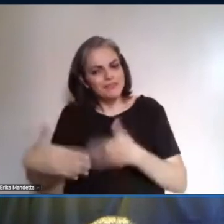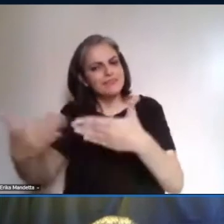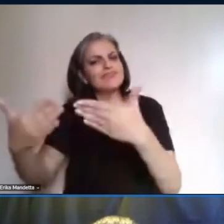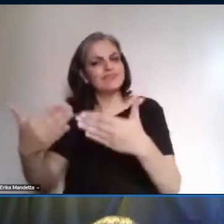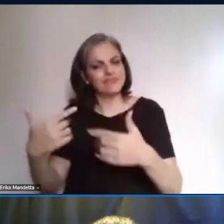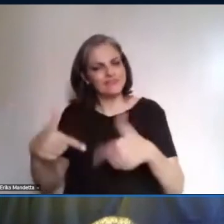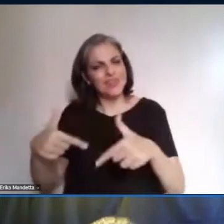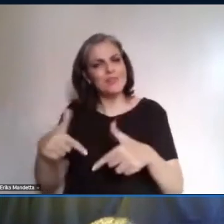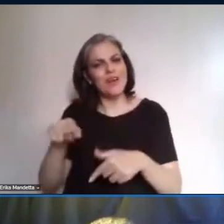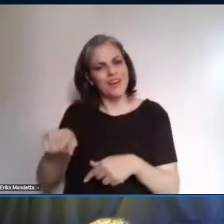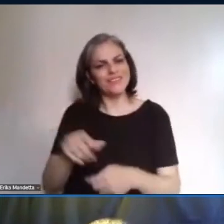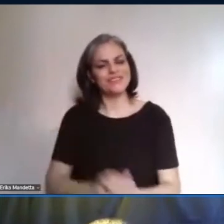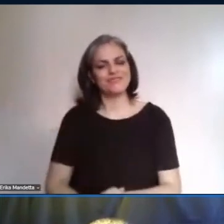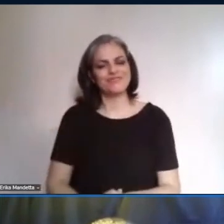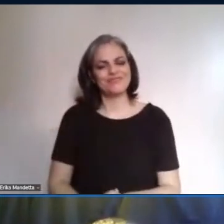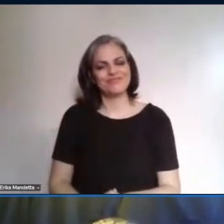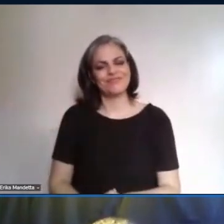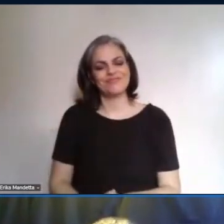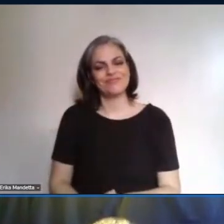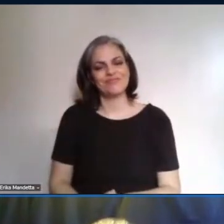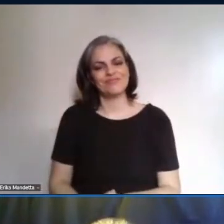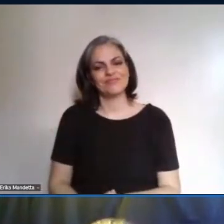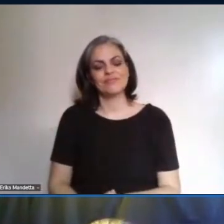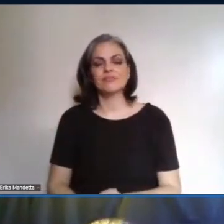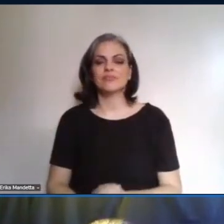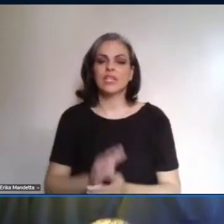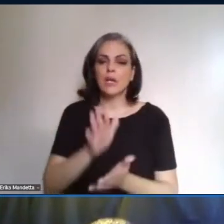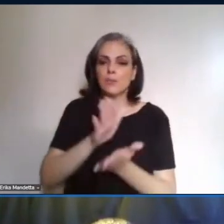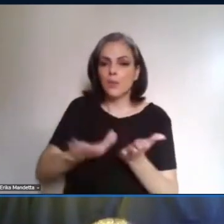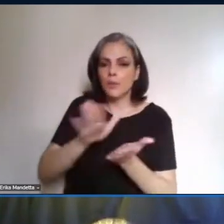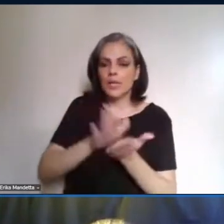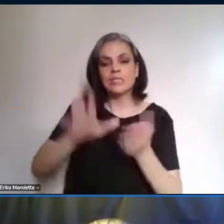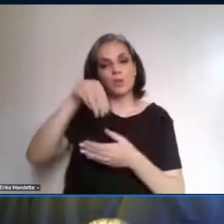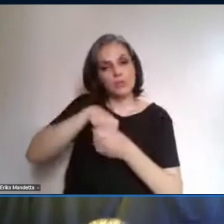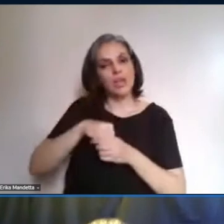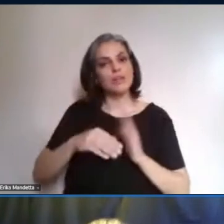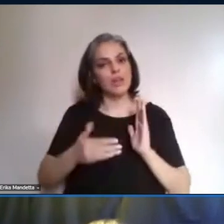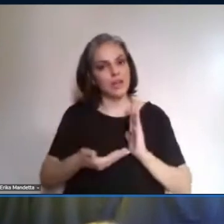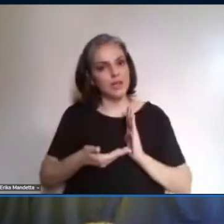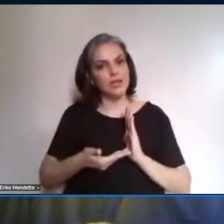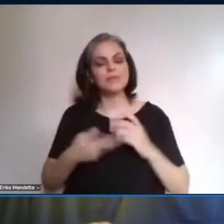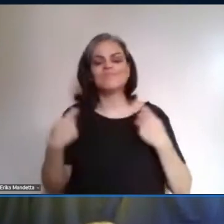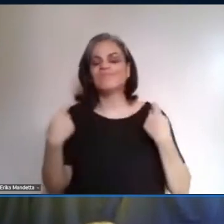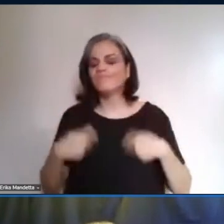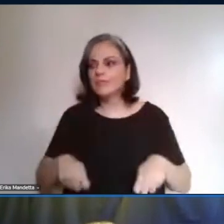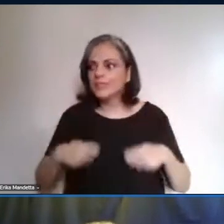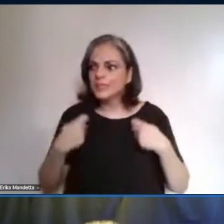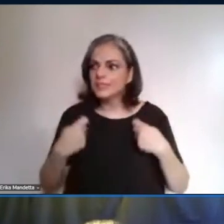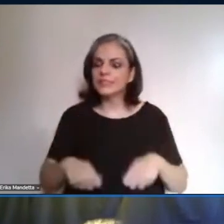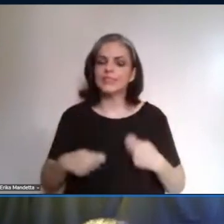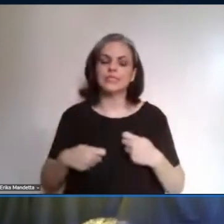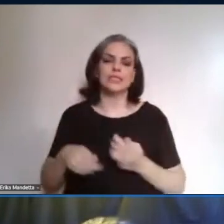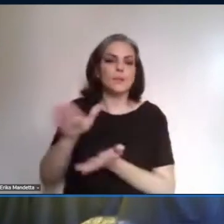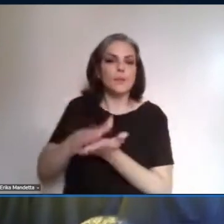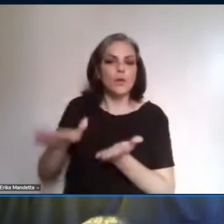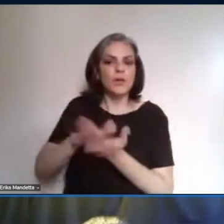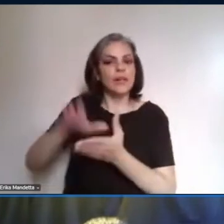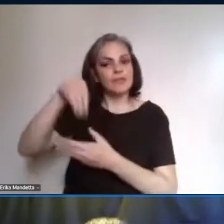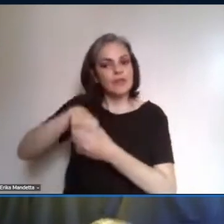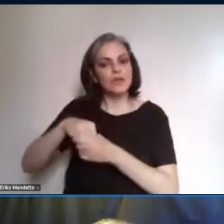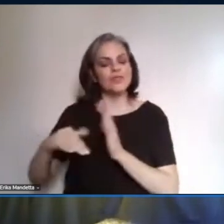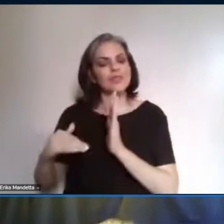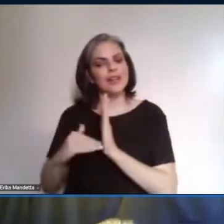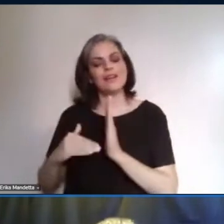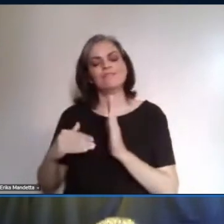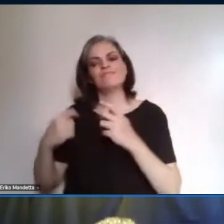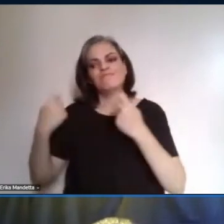competências, eu acho que, assim, uma publicação interna na Câmara é necessária, uma publicação interna no Senado